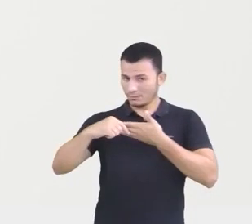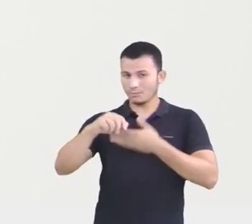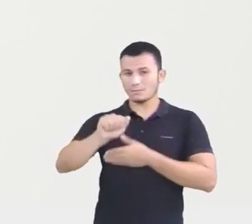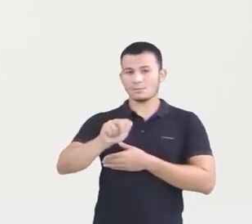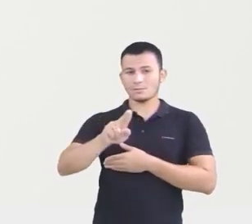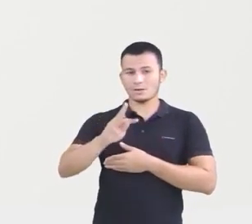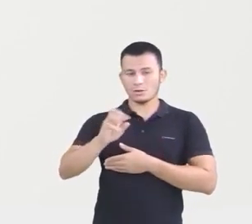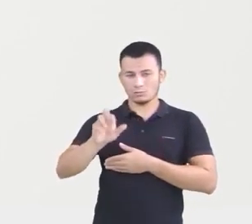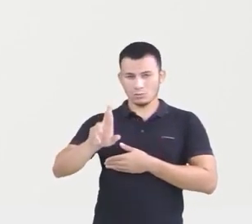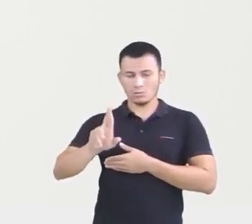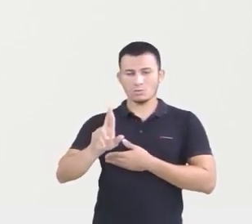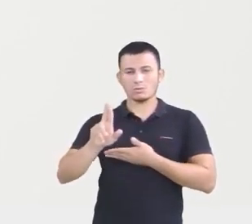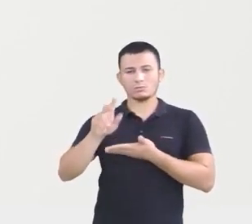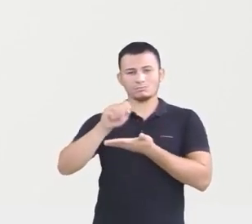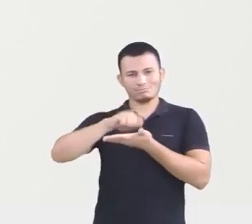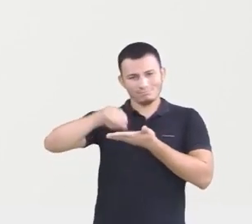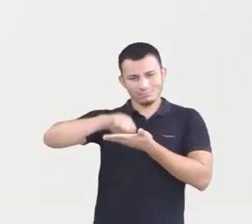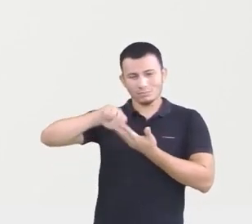reescreveu sua obra.